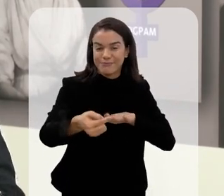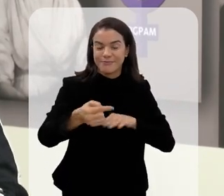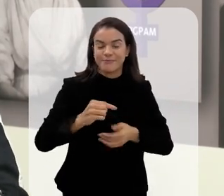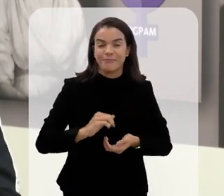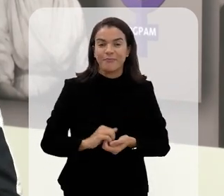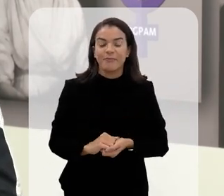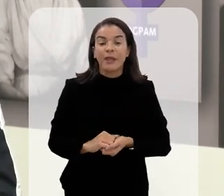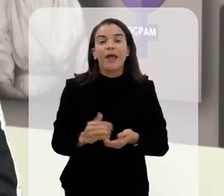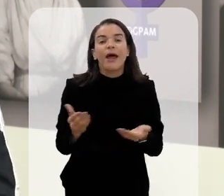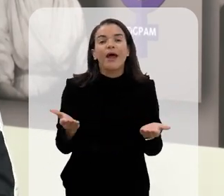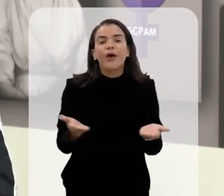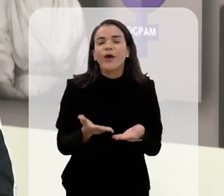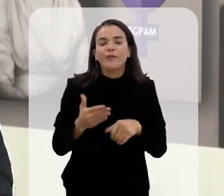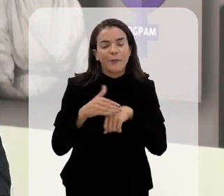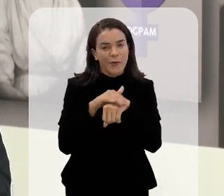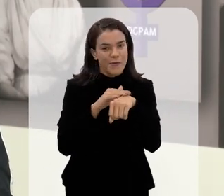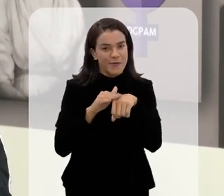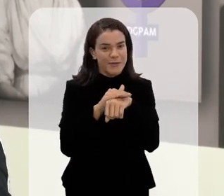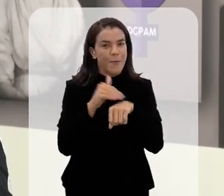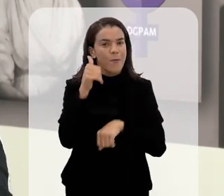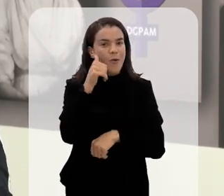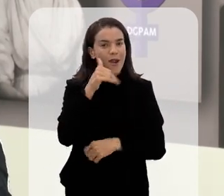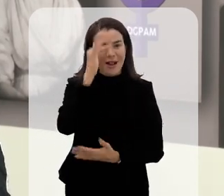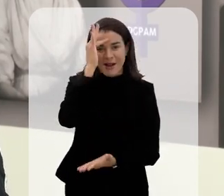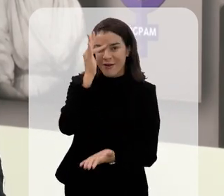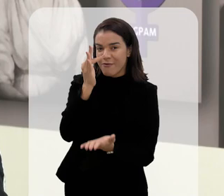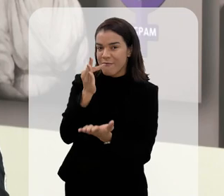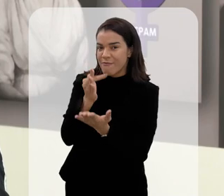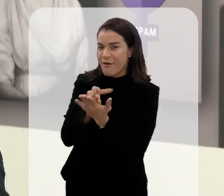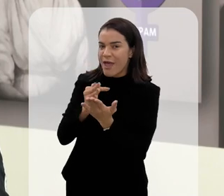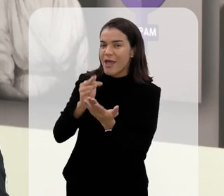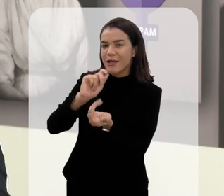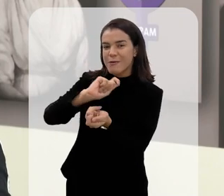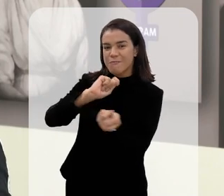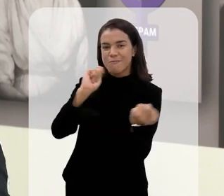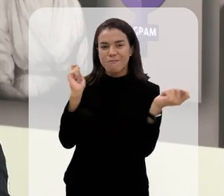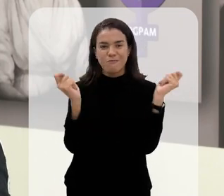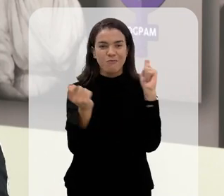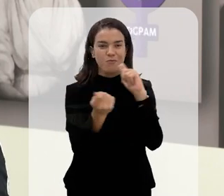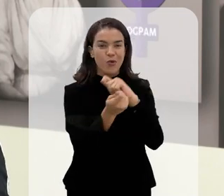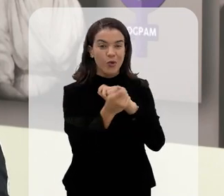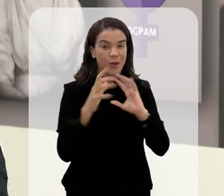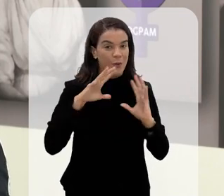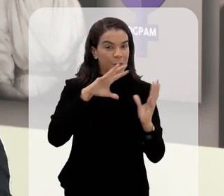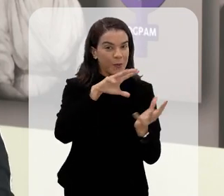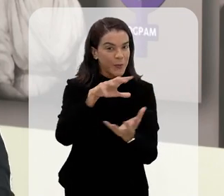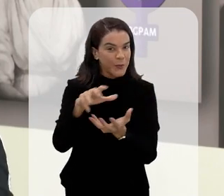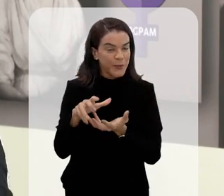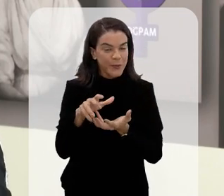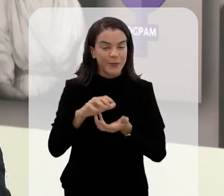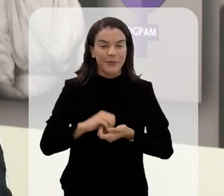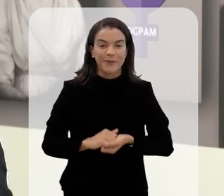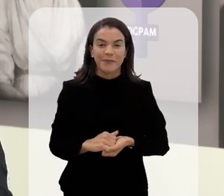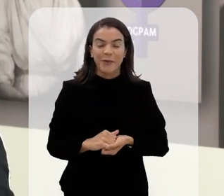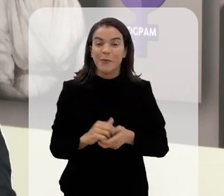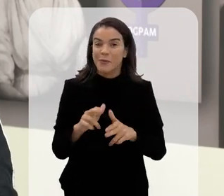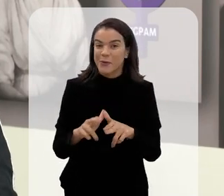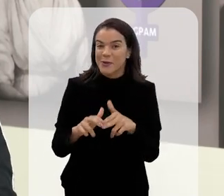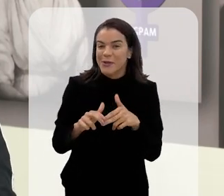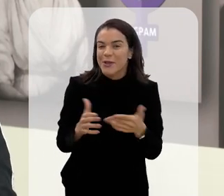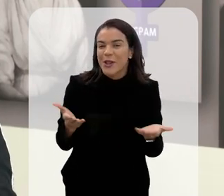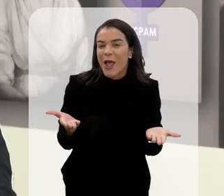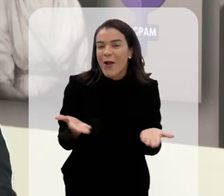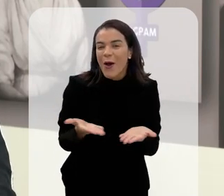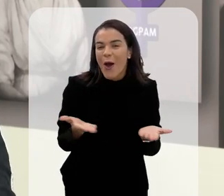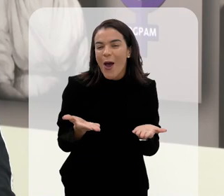Então nós vamos conversar sobre mulheres de fé que transformam o mundo. Para isso,